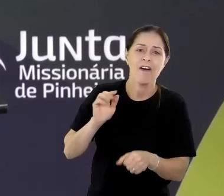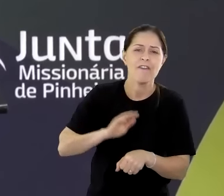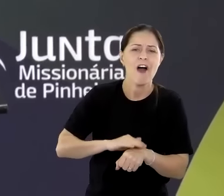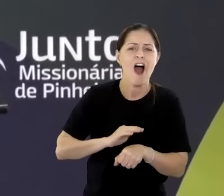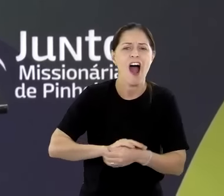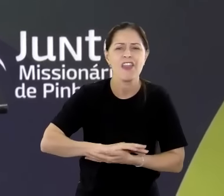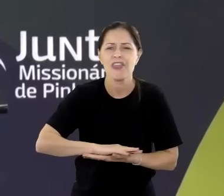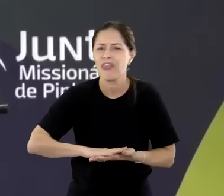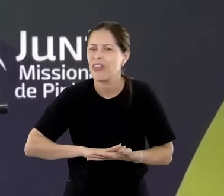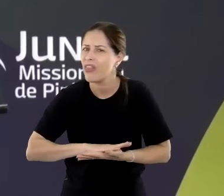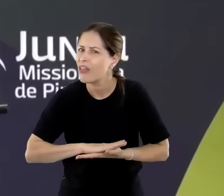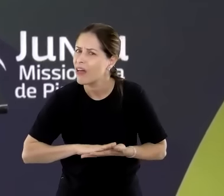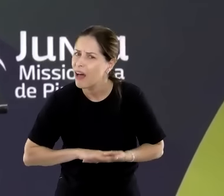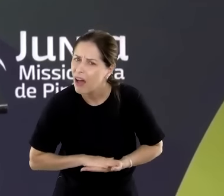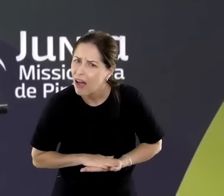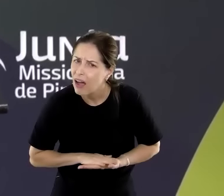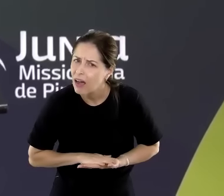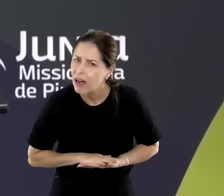trabalhando.